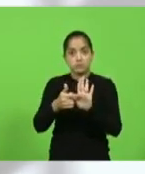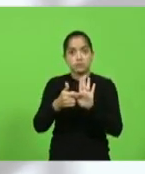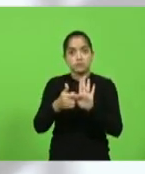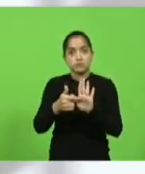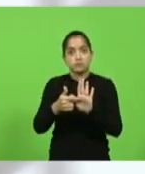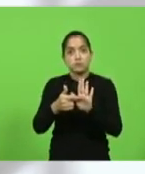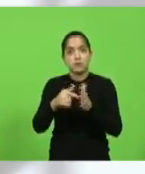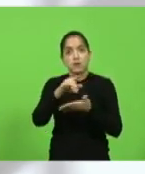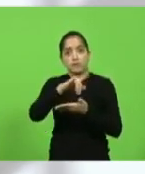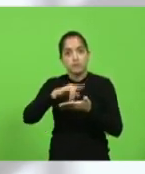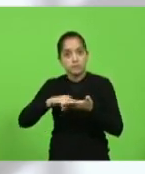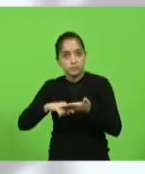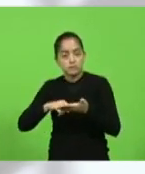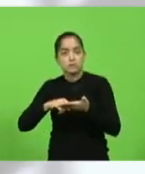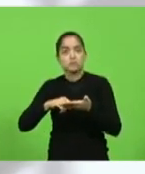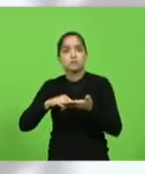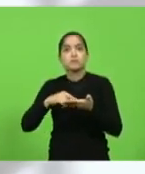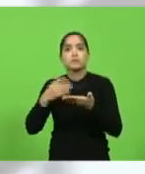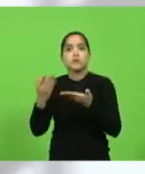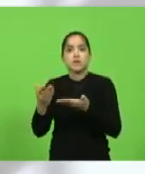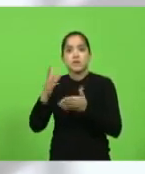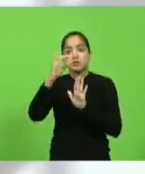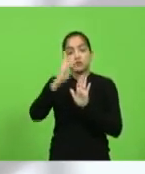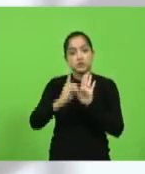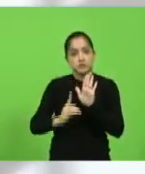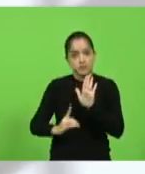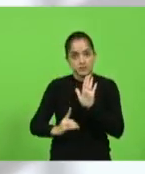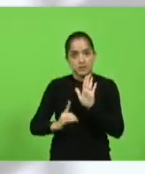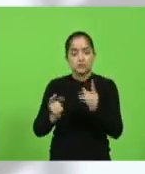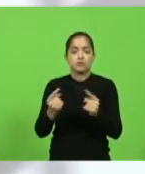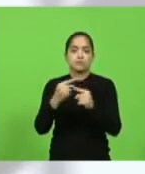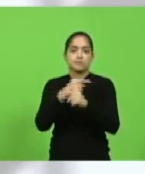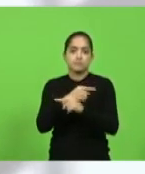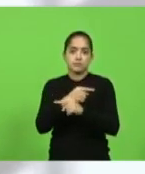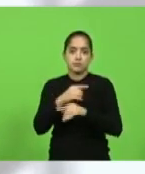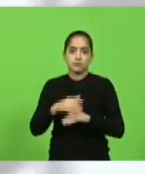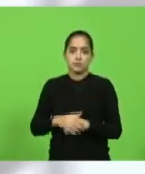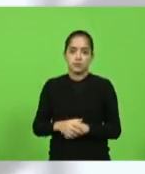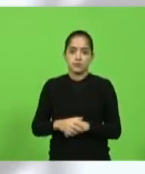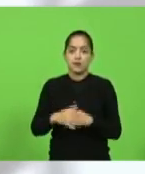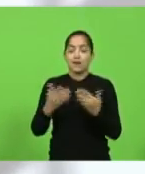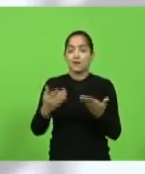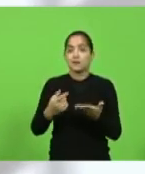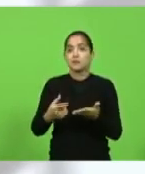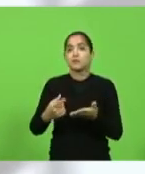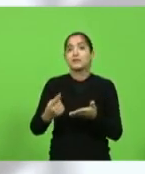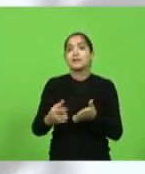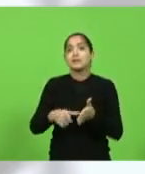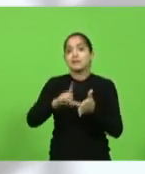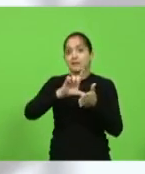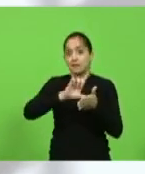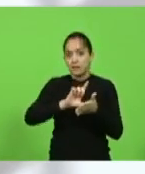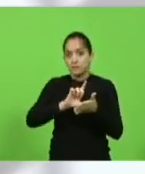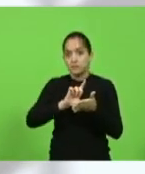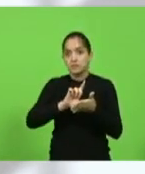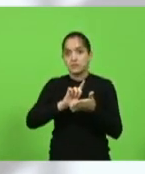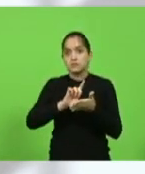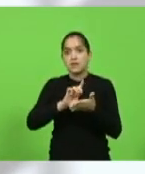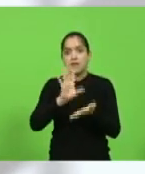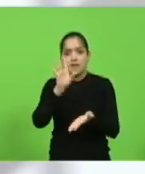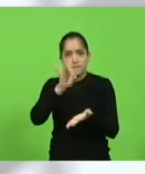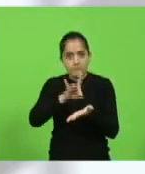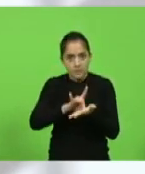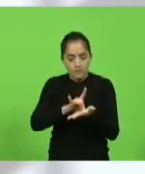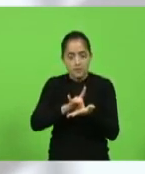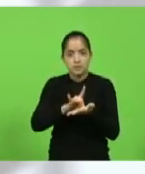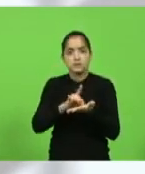fora exercido o sacrossanto direito ao contraditório. Aquilo que antes se constituiria como evidência transmuda-se como